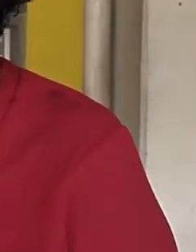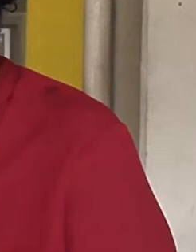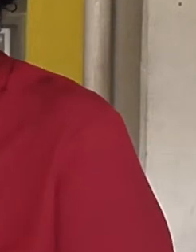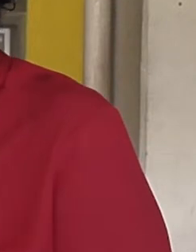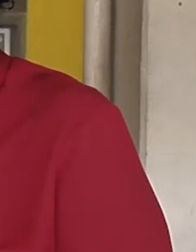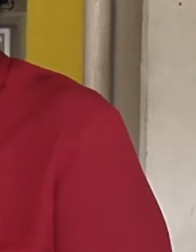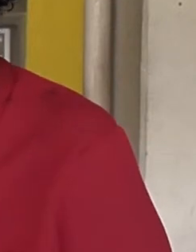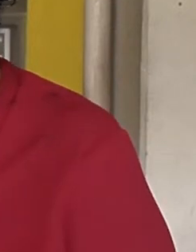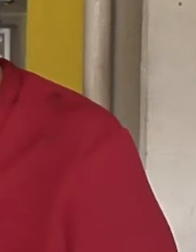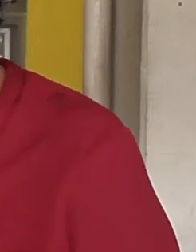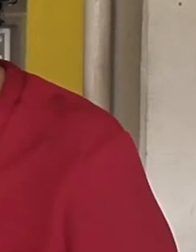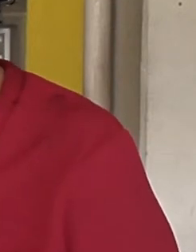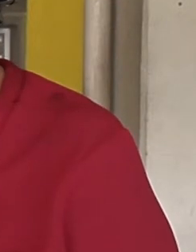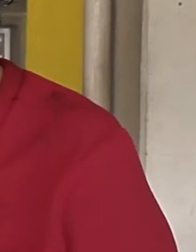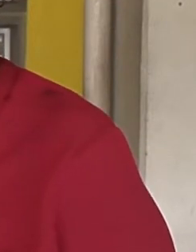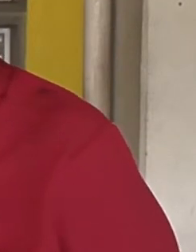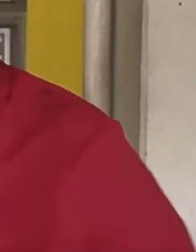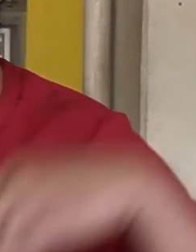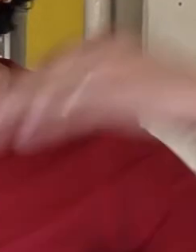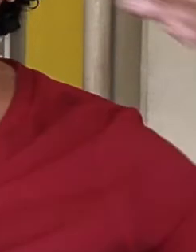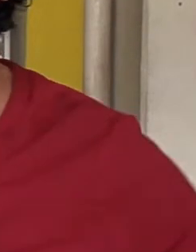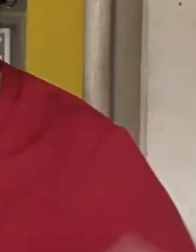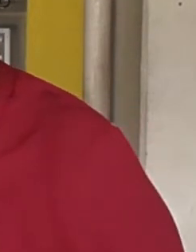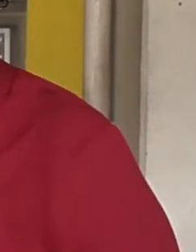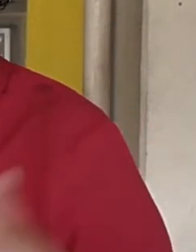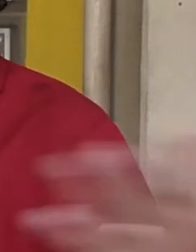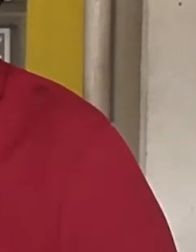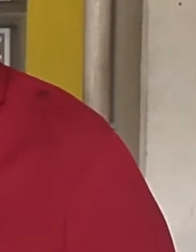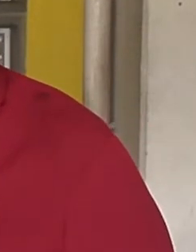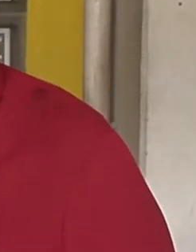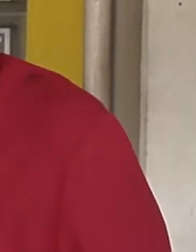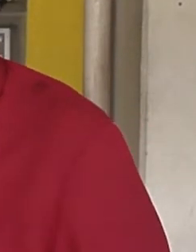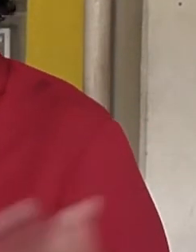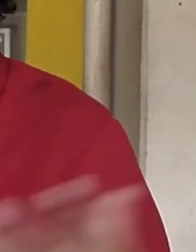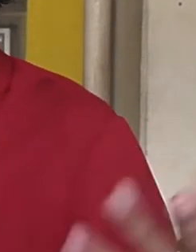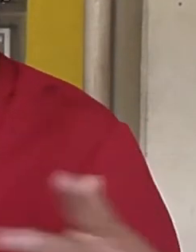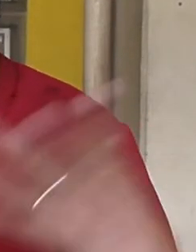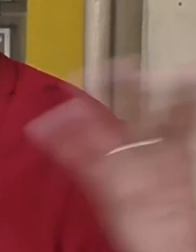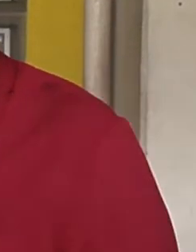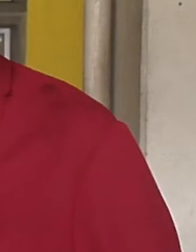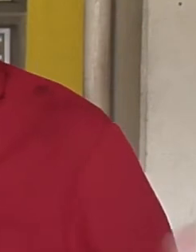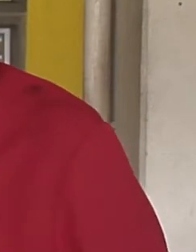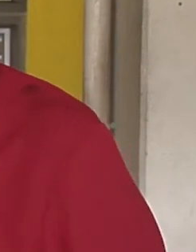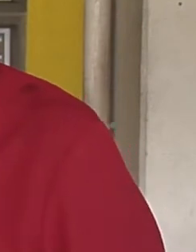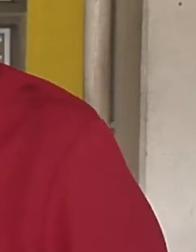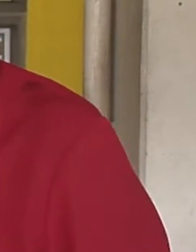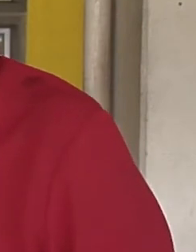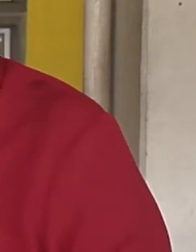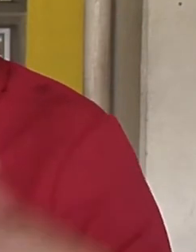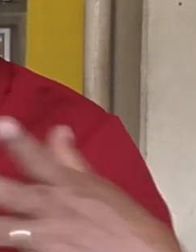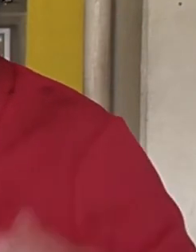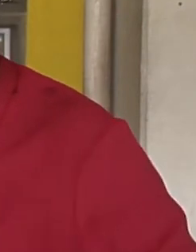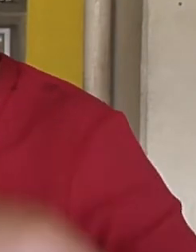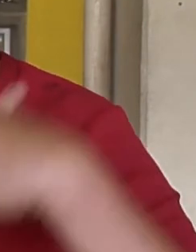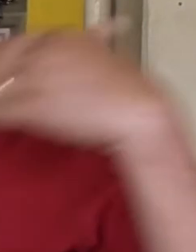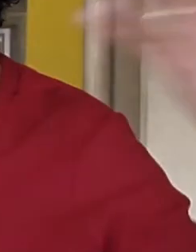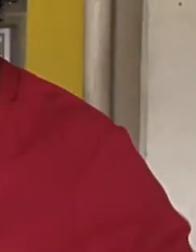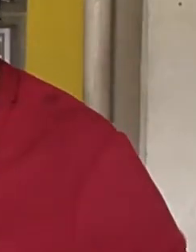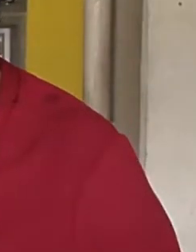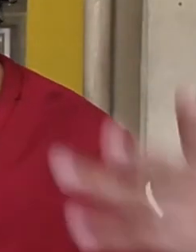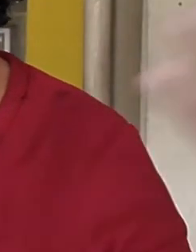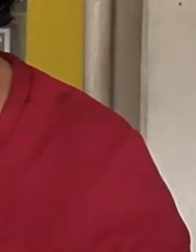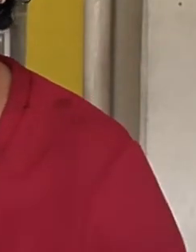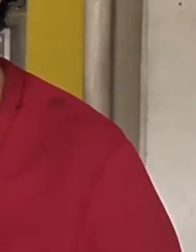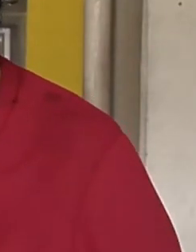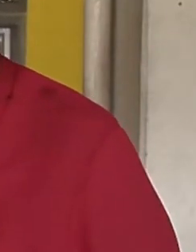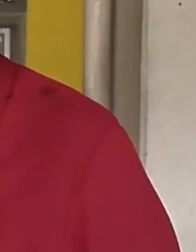honra. Que só nos lugares da Zona Sul que tem um desenho desse, só nos lugares do centro do histórico da cidade